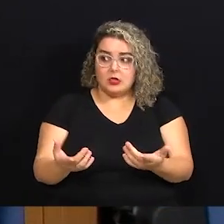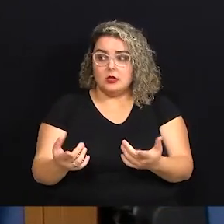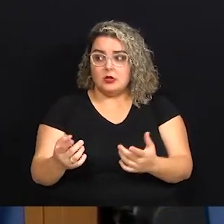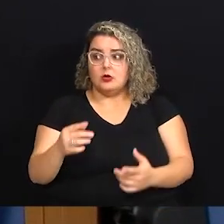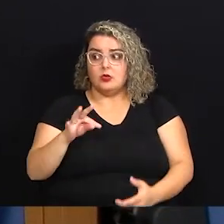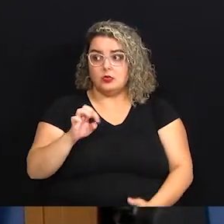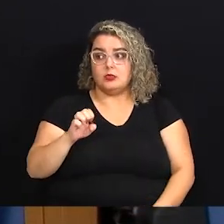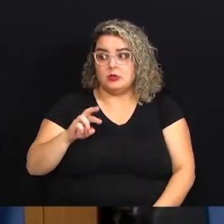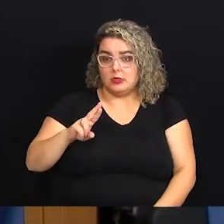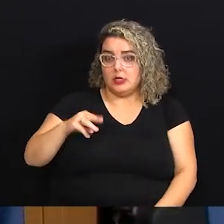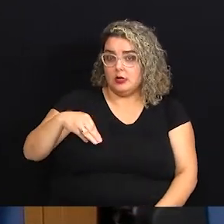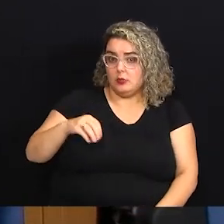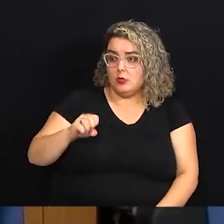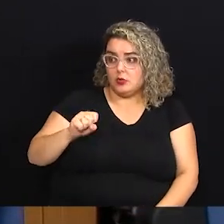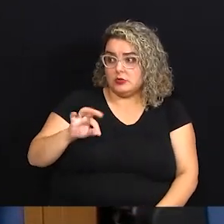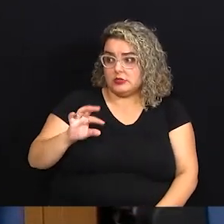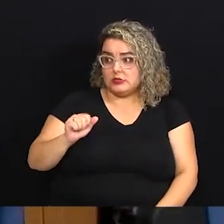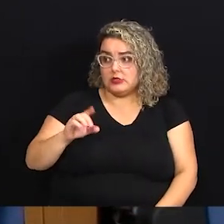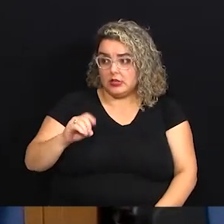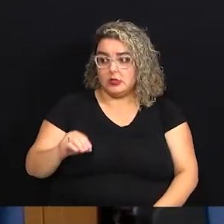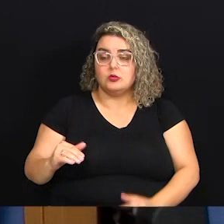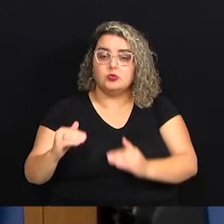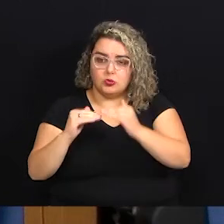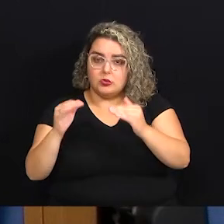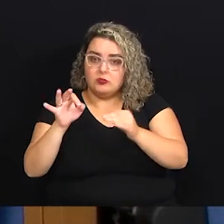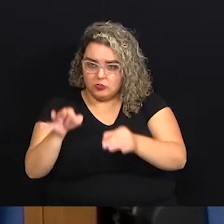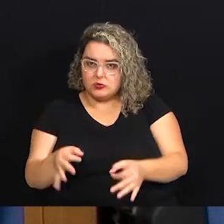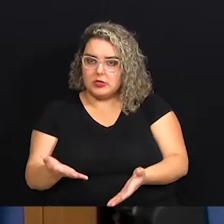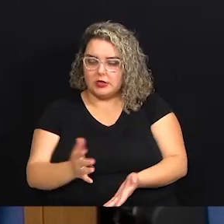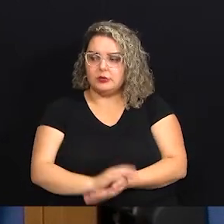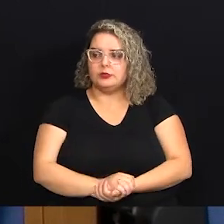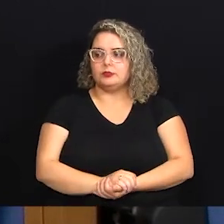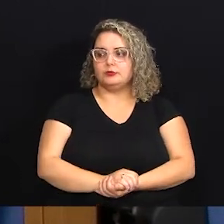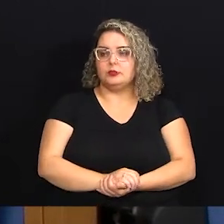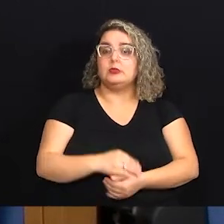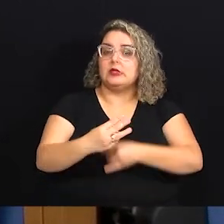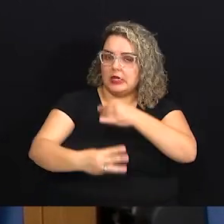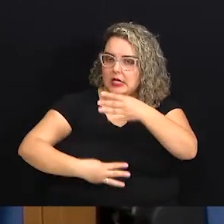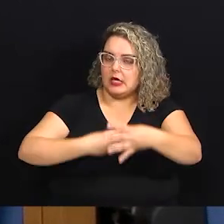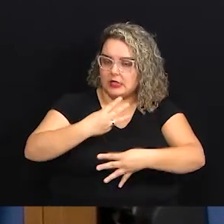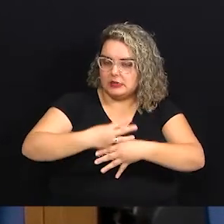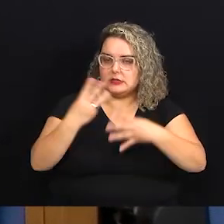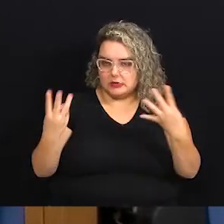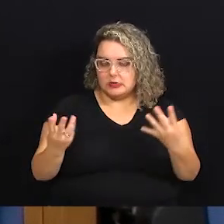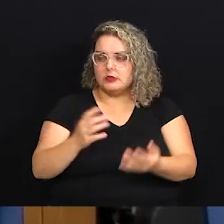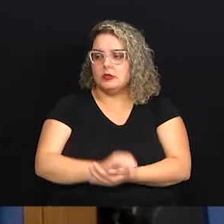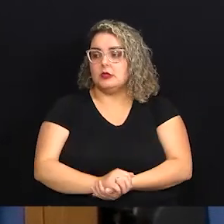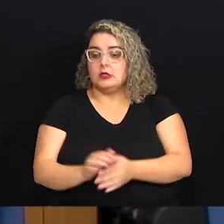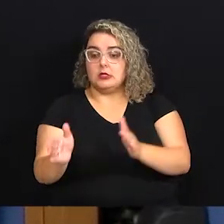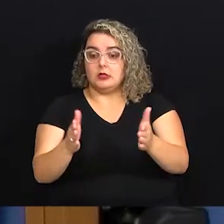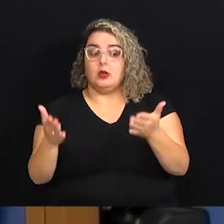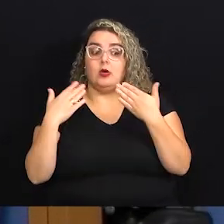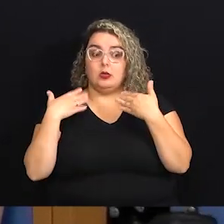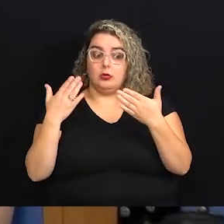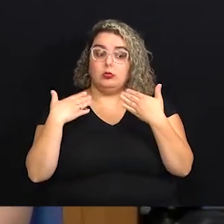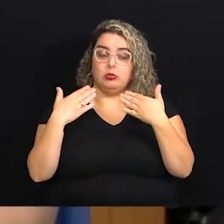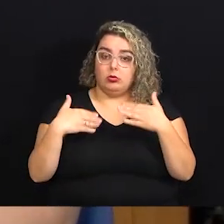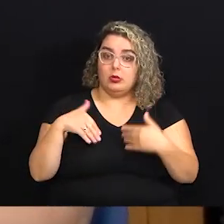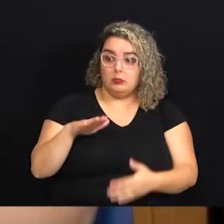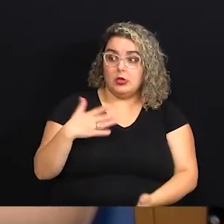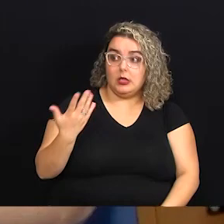que você mantenha o termostato no nível adequado. Apesar da gente estar aí nesse período um pouco